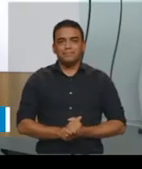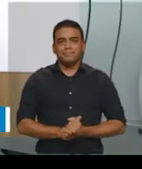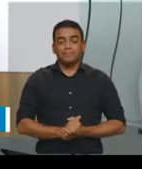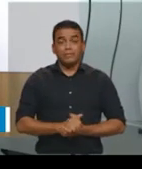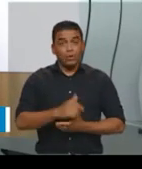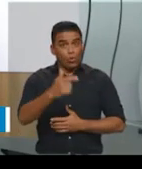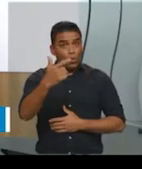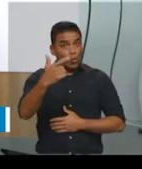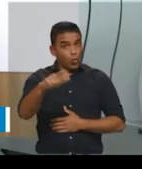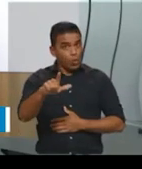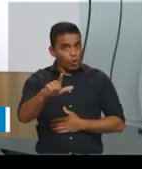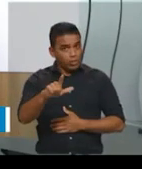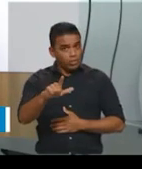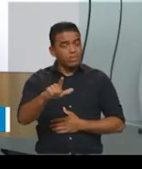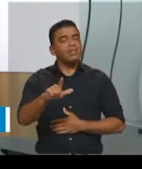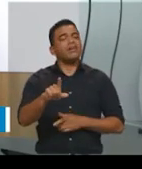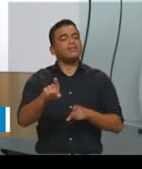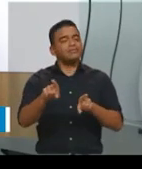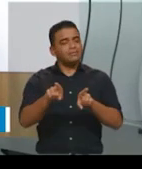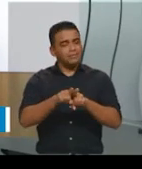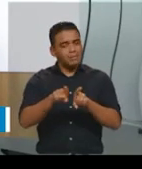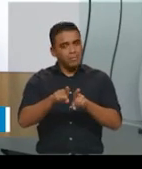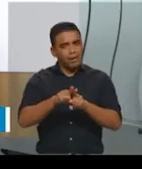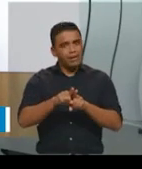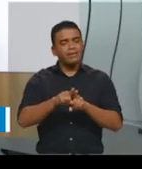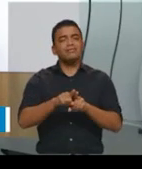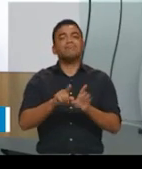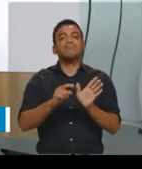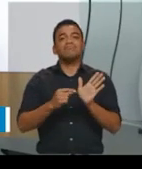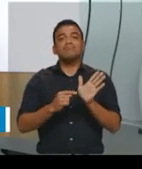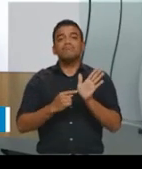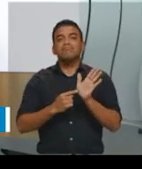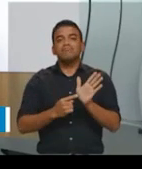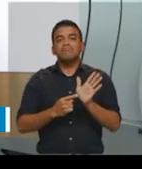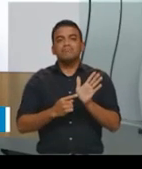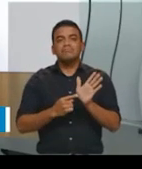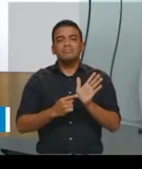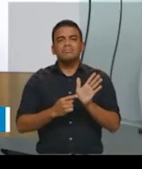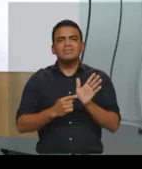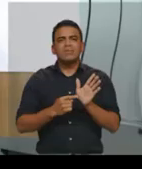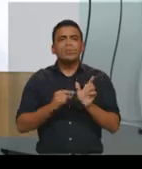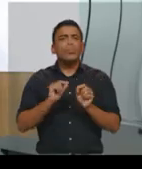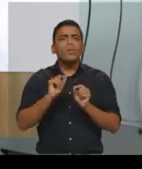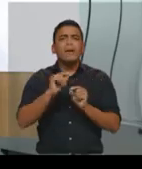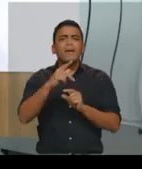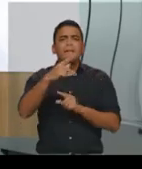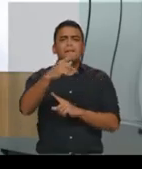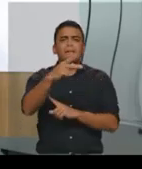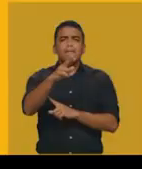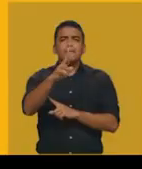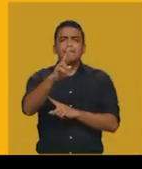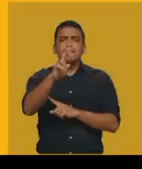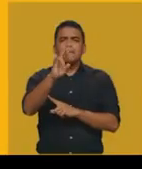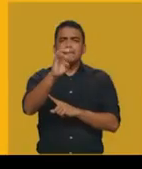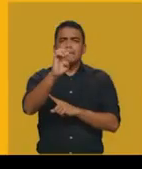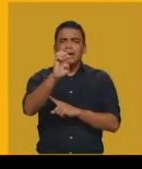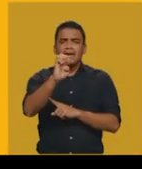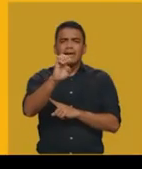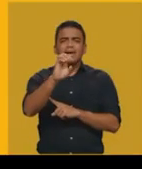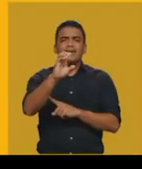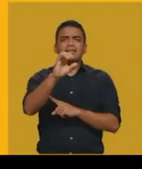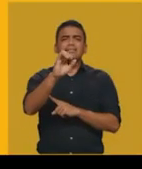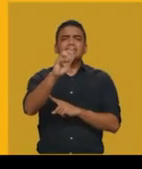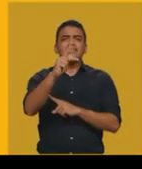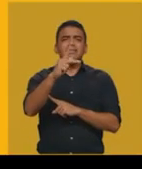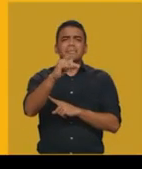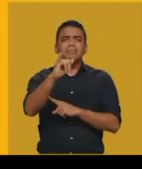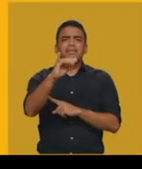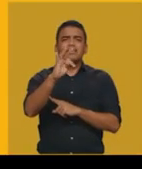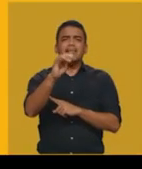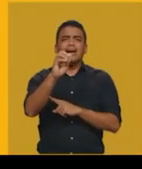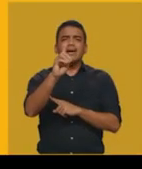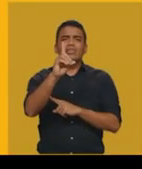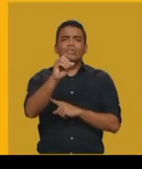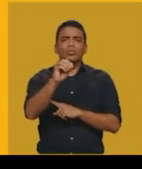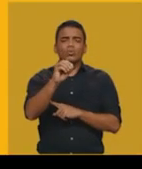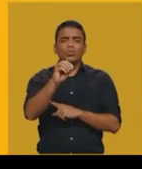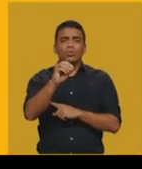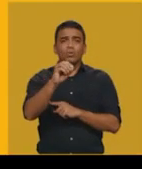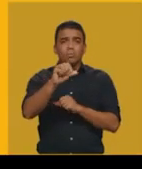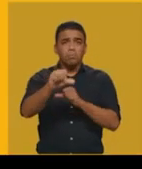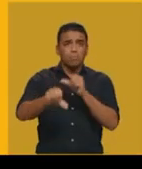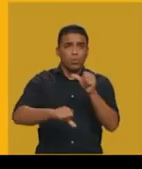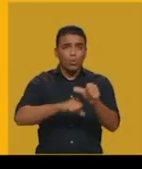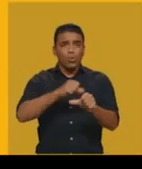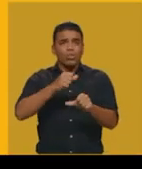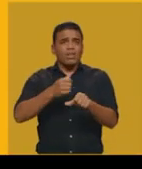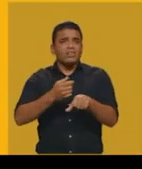Uma outra reação, uma outra evidência é a formação de precipitado, ou seja, formação de um novo sólido, de um